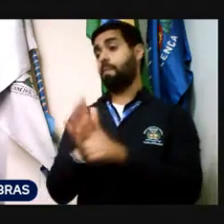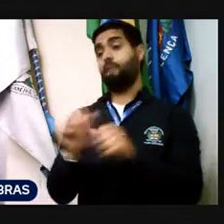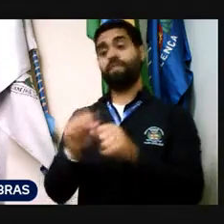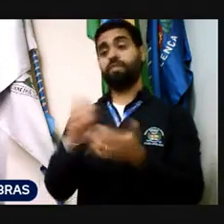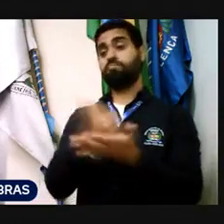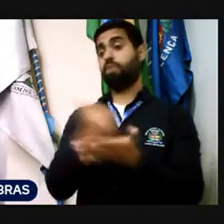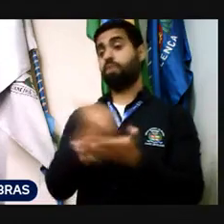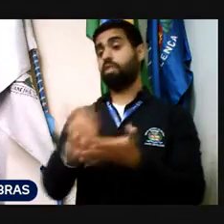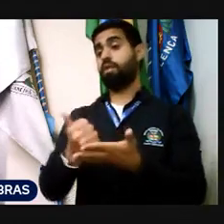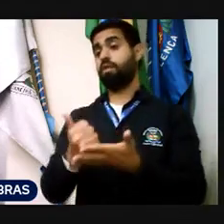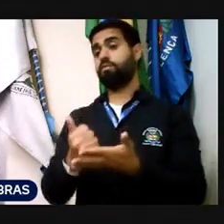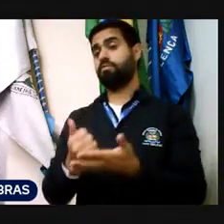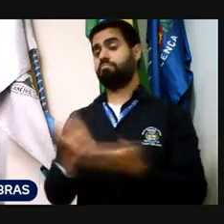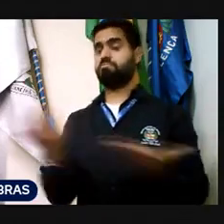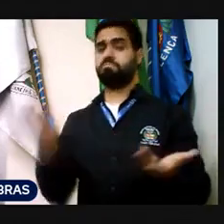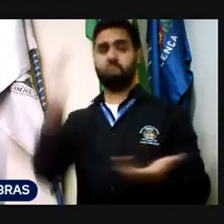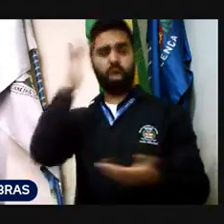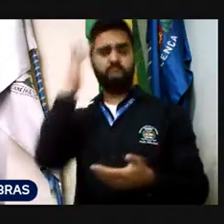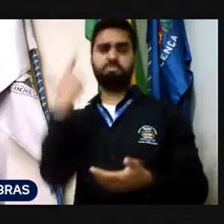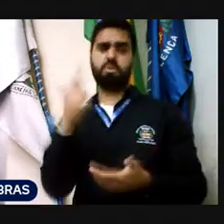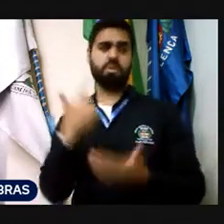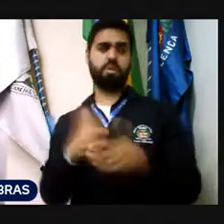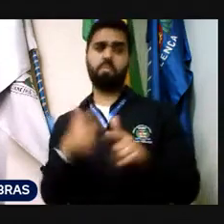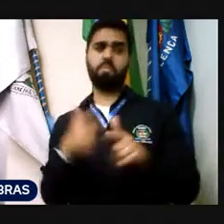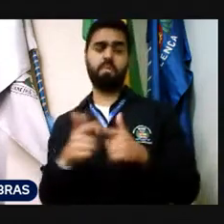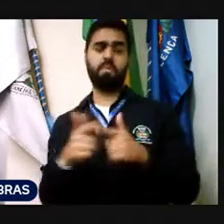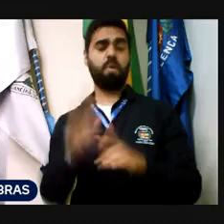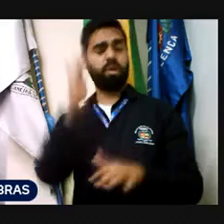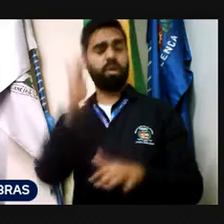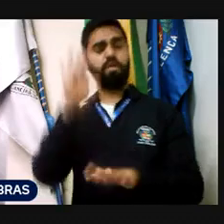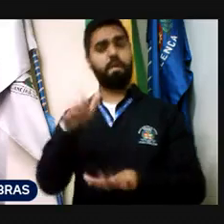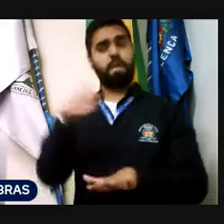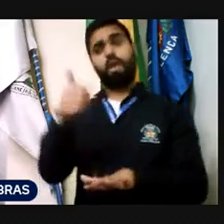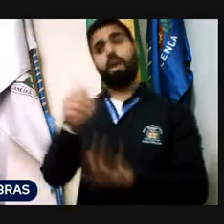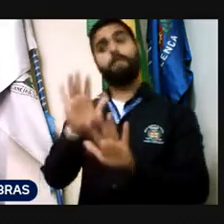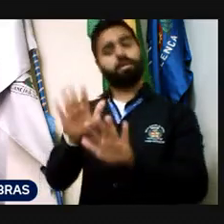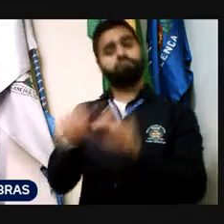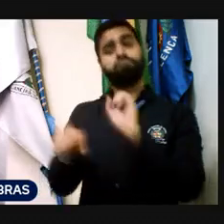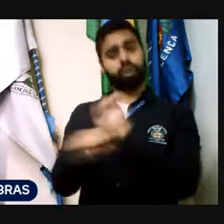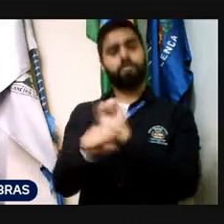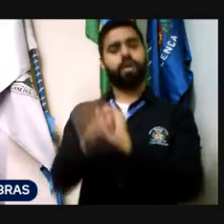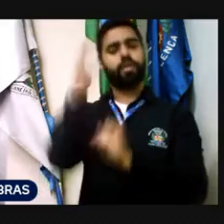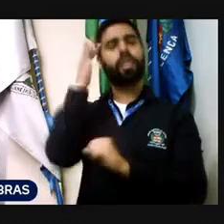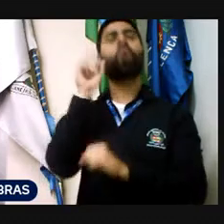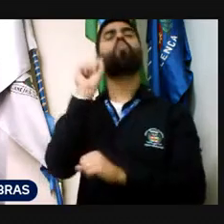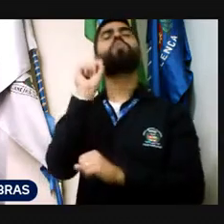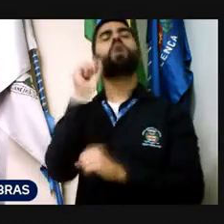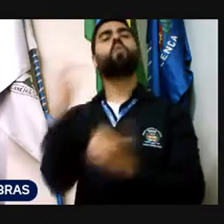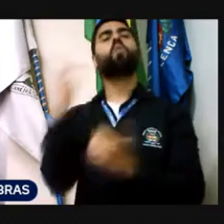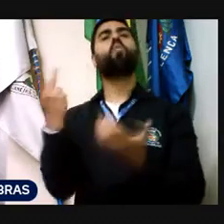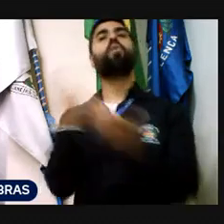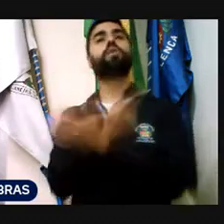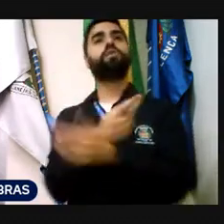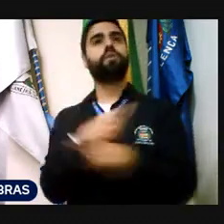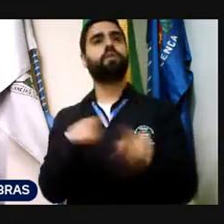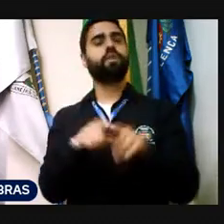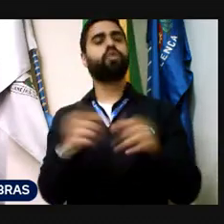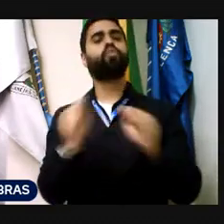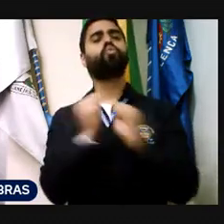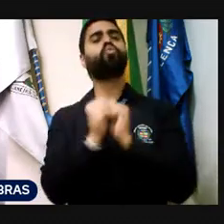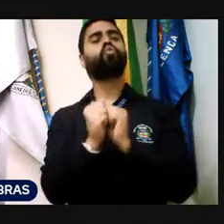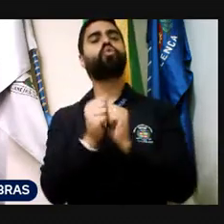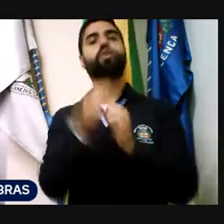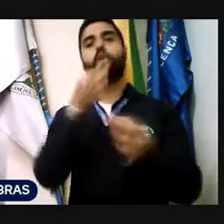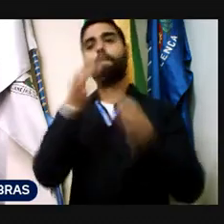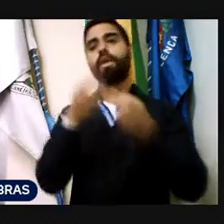vejo um gasto grande para ser um projeto vetado, acho que traria melhorias, mas a gente vai entender melhor isso aí com o parecer da Justiça e Redação.